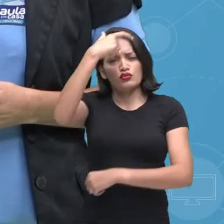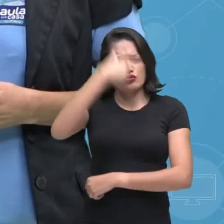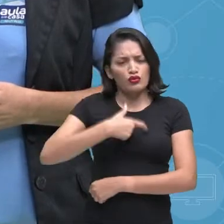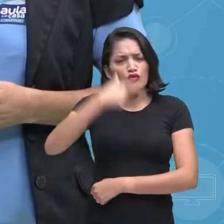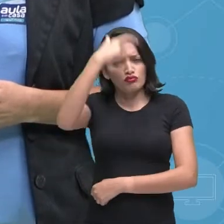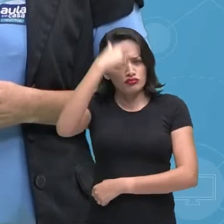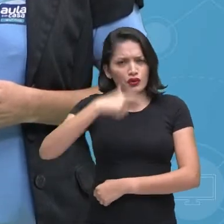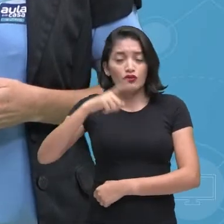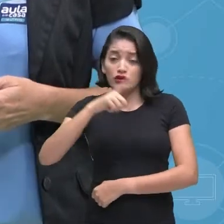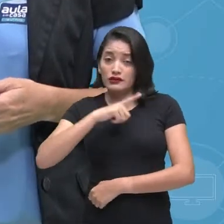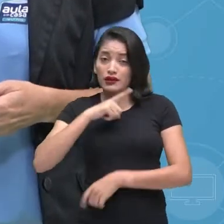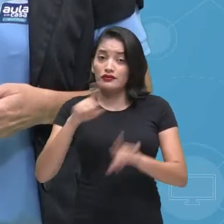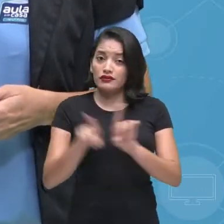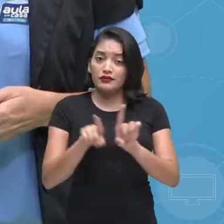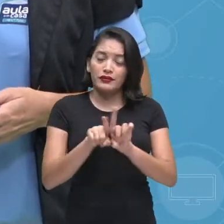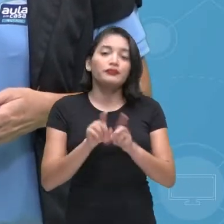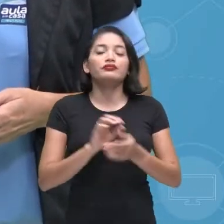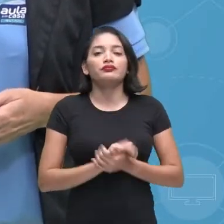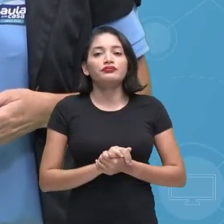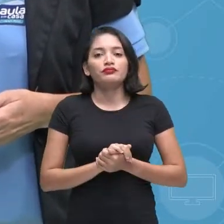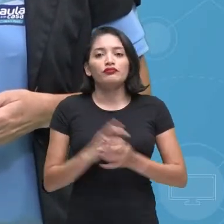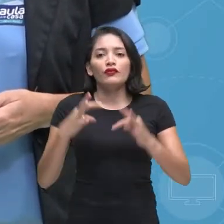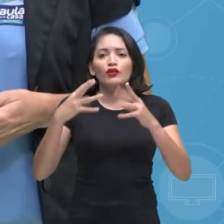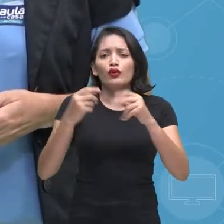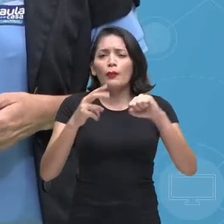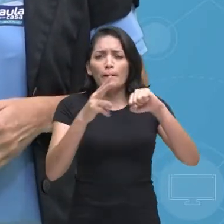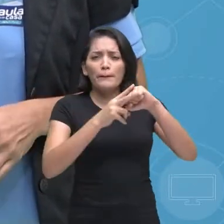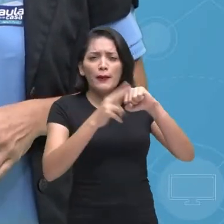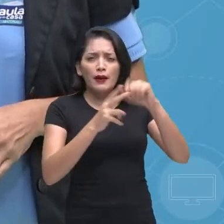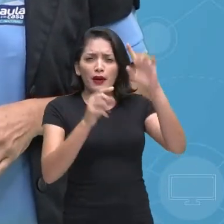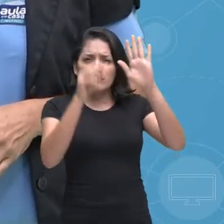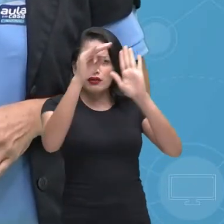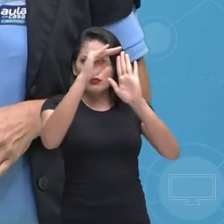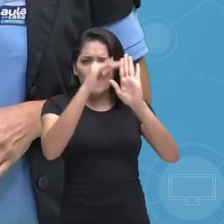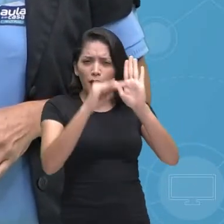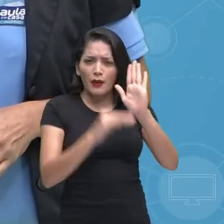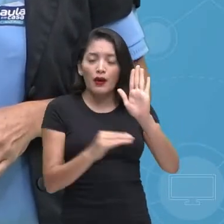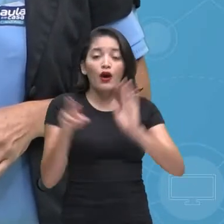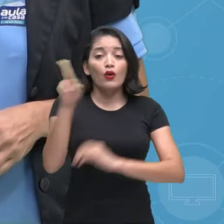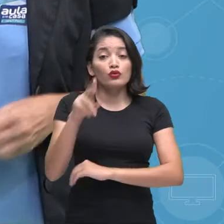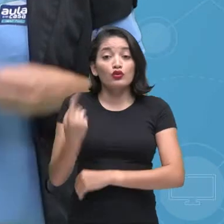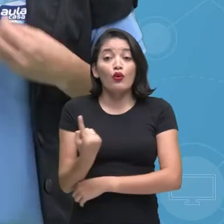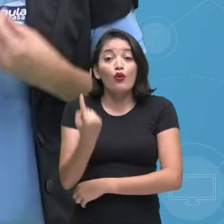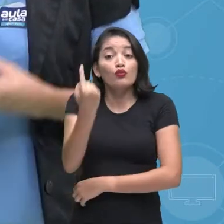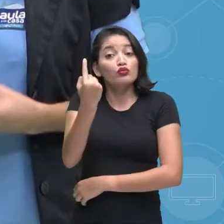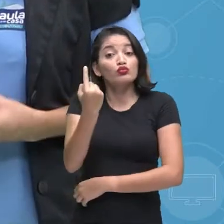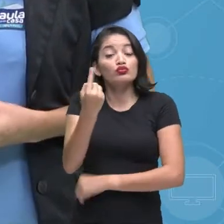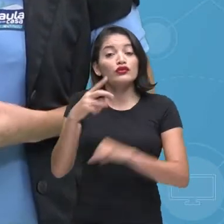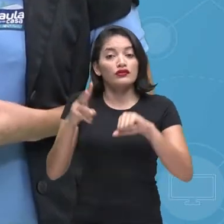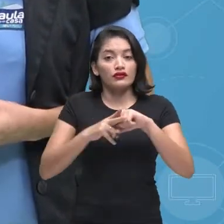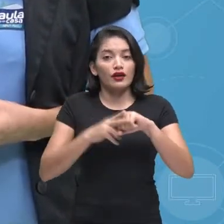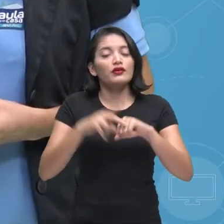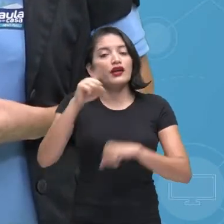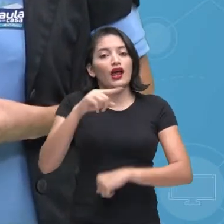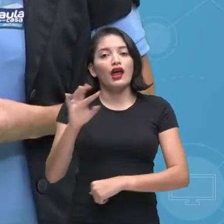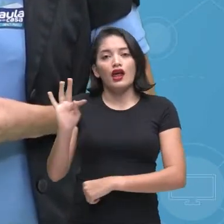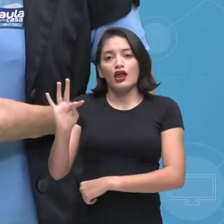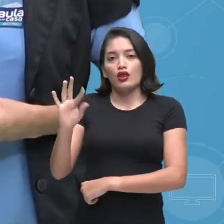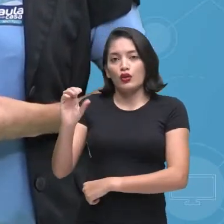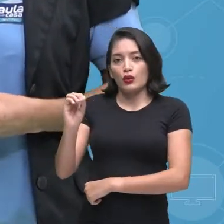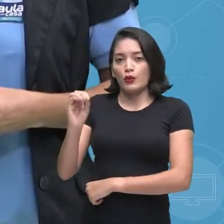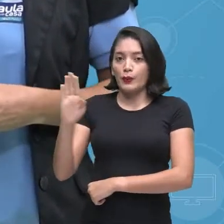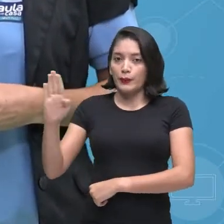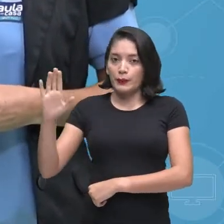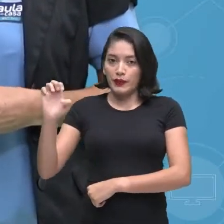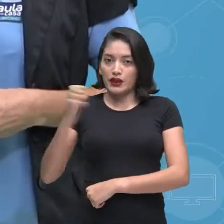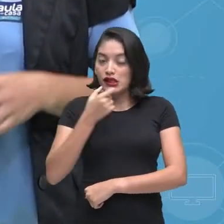tudo bem então todos esses verbos que eu utilizei a gente vai utilizar só o verbo ser o verbo temer tudo